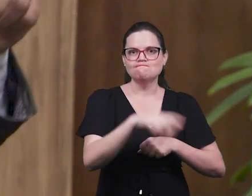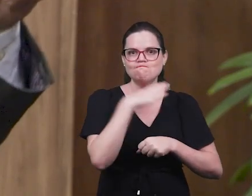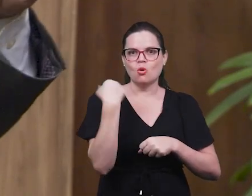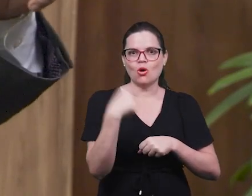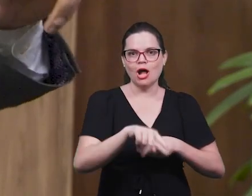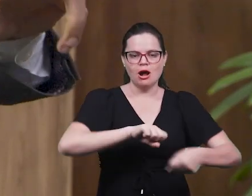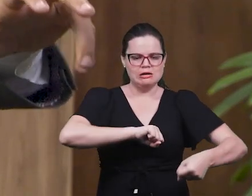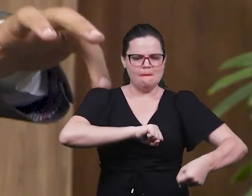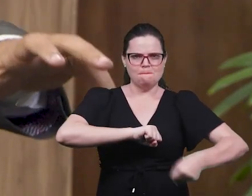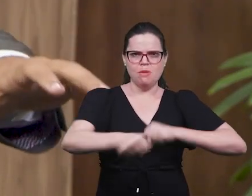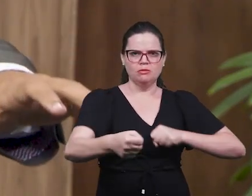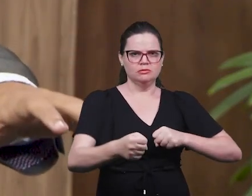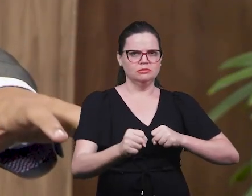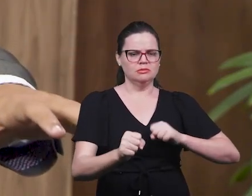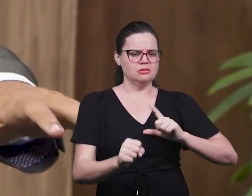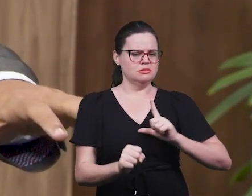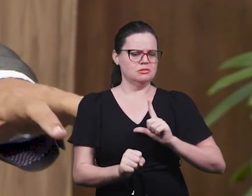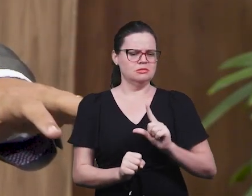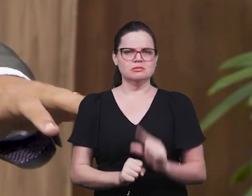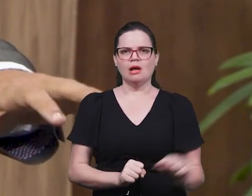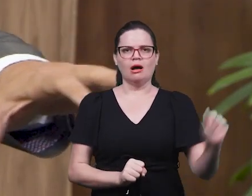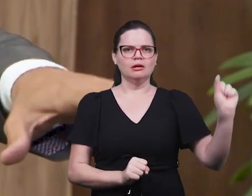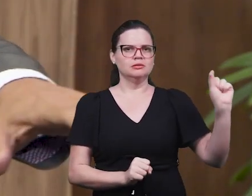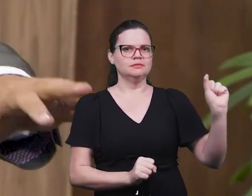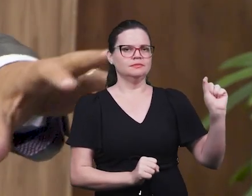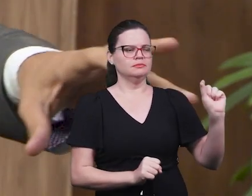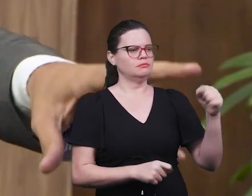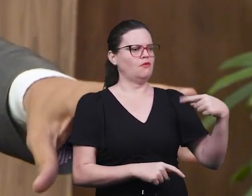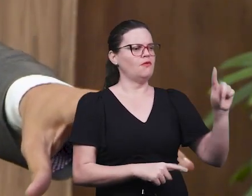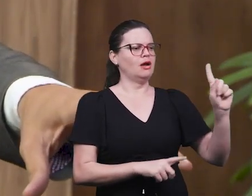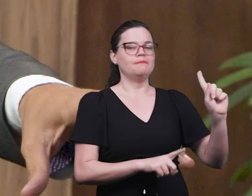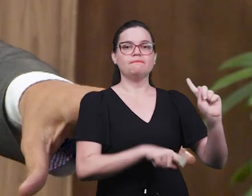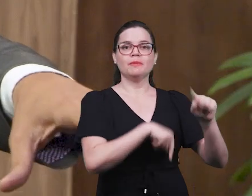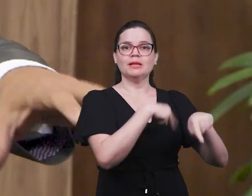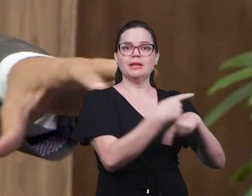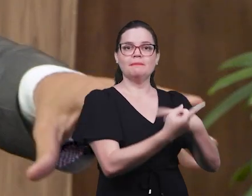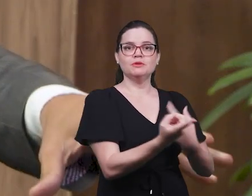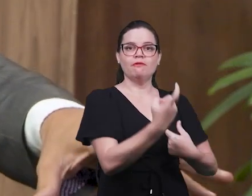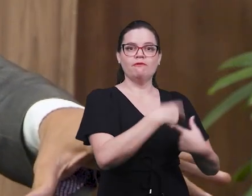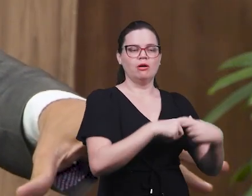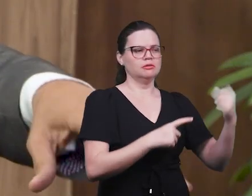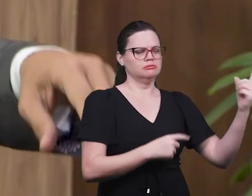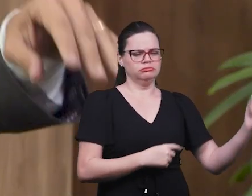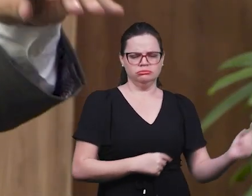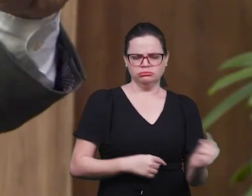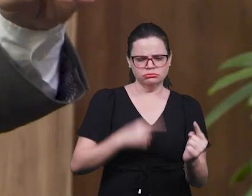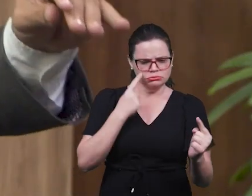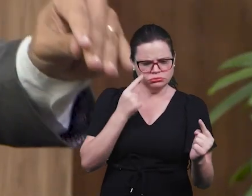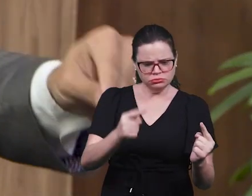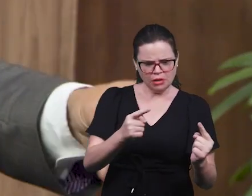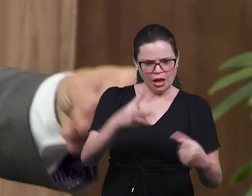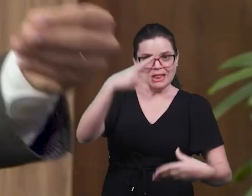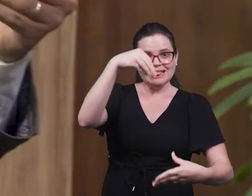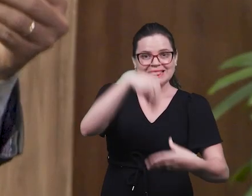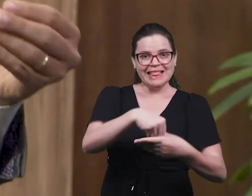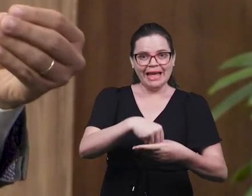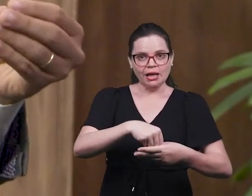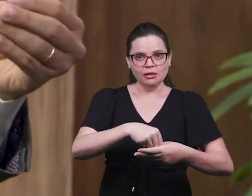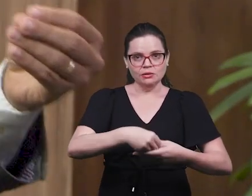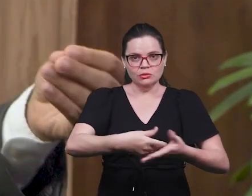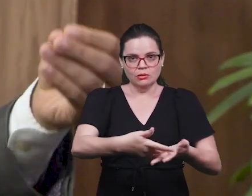momento, ali onde estava o corpo daquele leão, havia uma colmeia, havia ali mel, e ele toma daquele